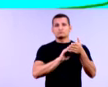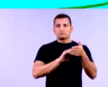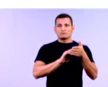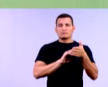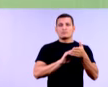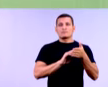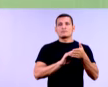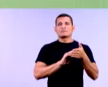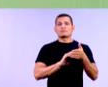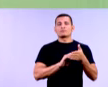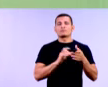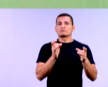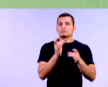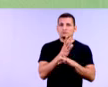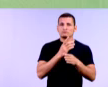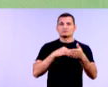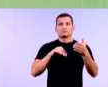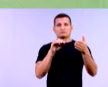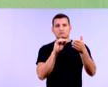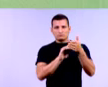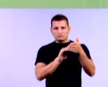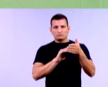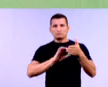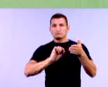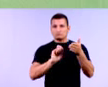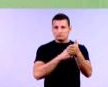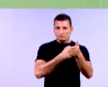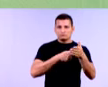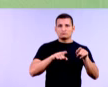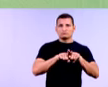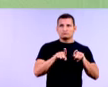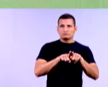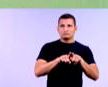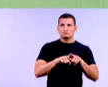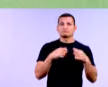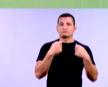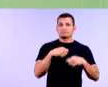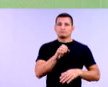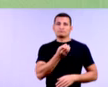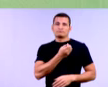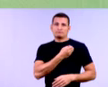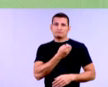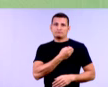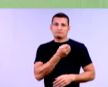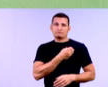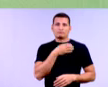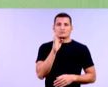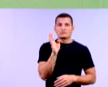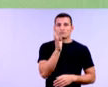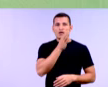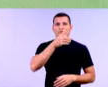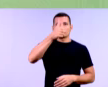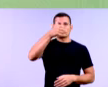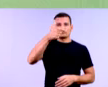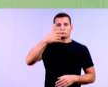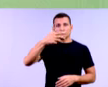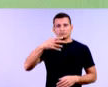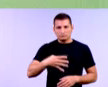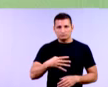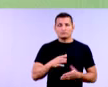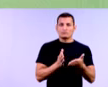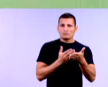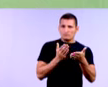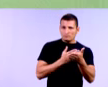assinatura. É obrigatório, inclusive enumerado, os parágrafos enumerados. O Manual de